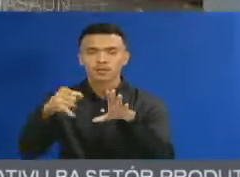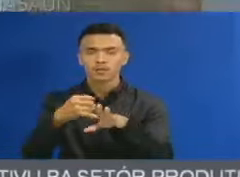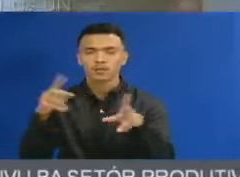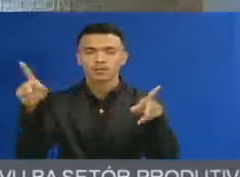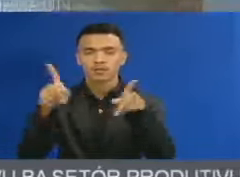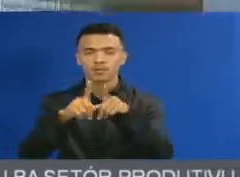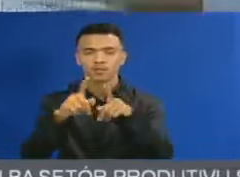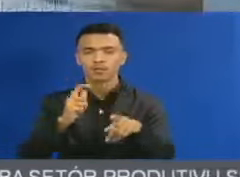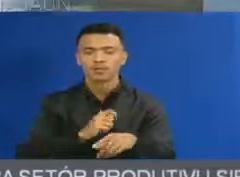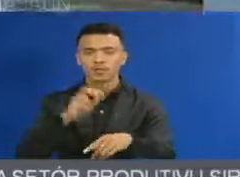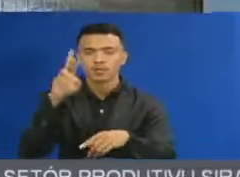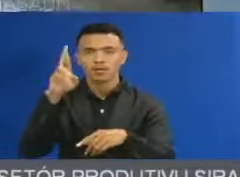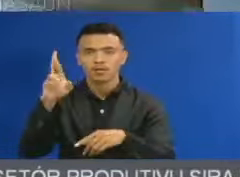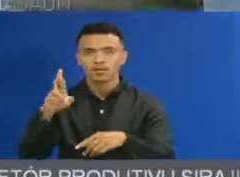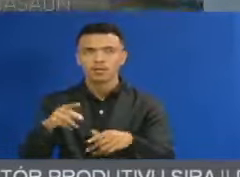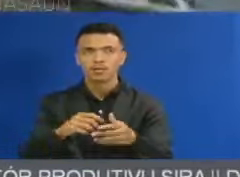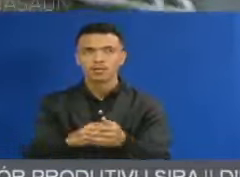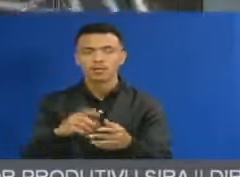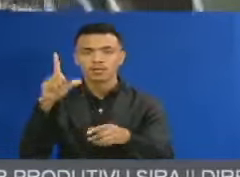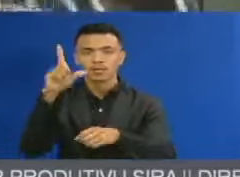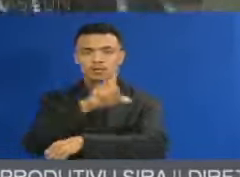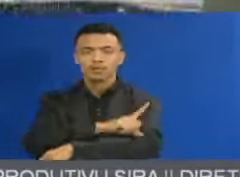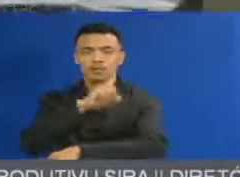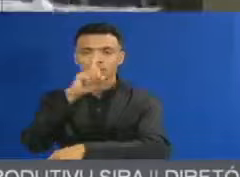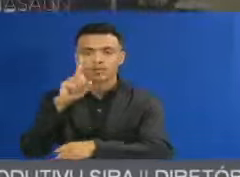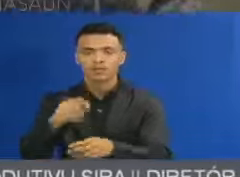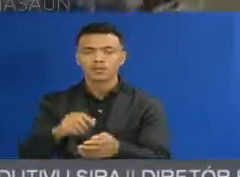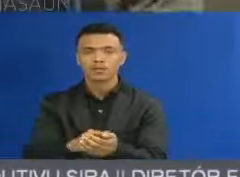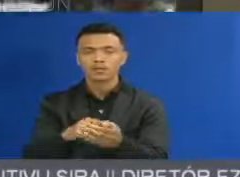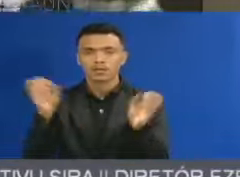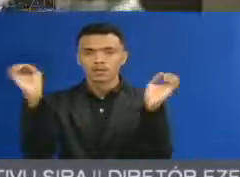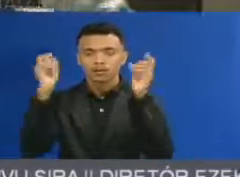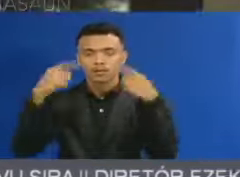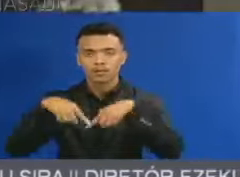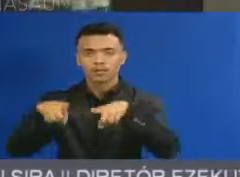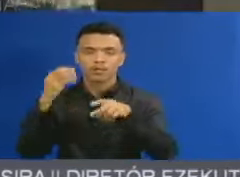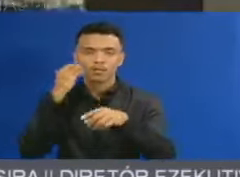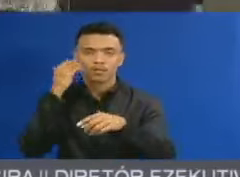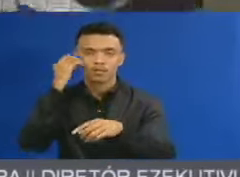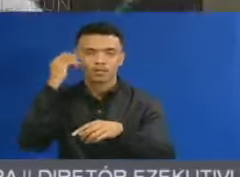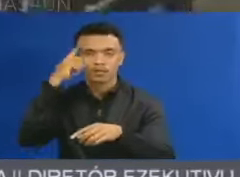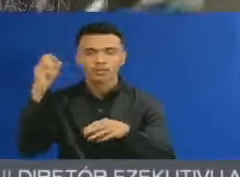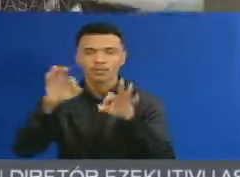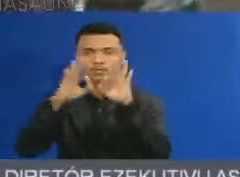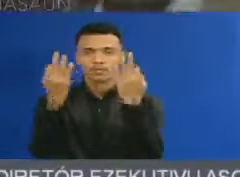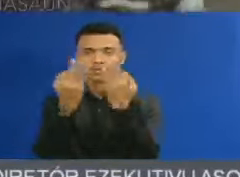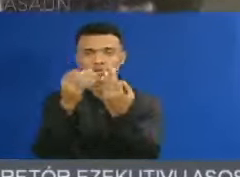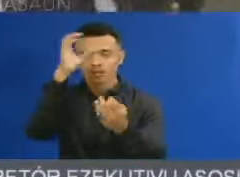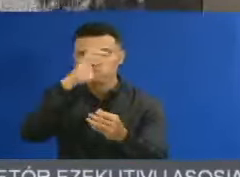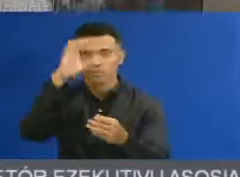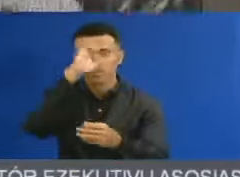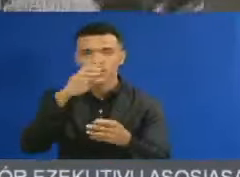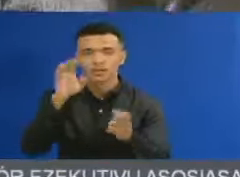iha postu tiliomar. Durante loron tomak Blasius Berre, la fila ba uma, tamba ne familia buka tuir nia paraderu